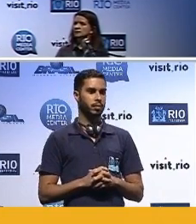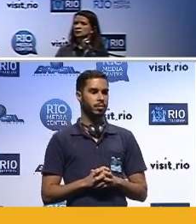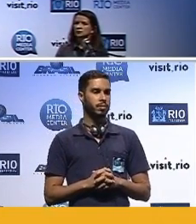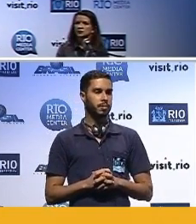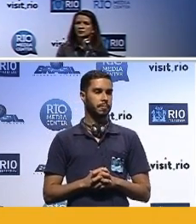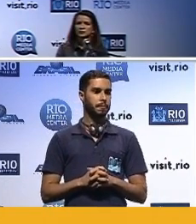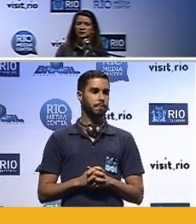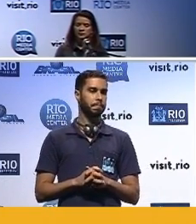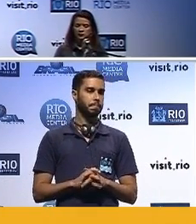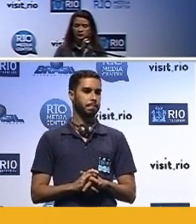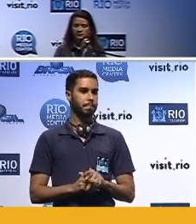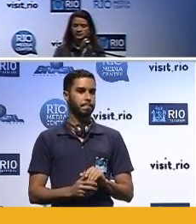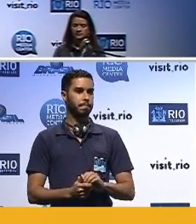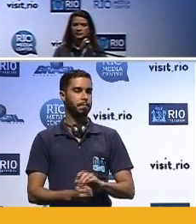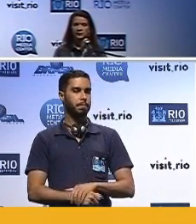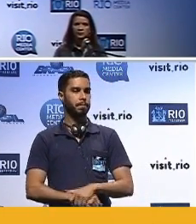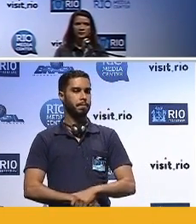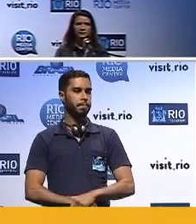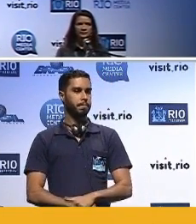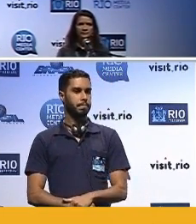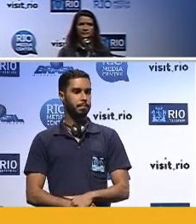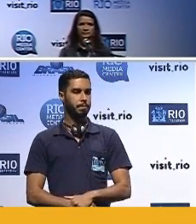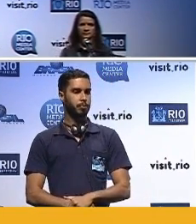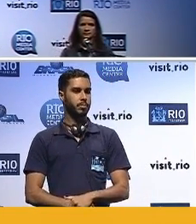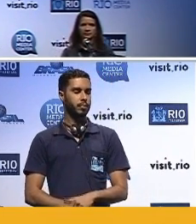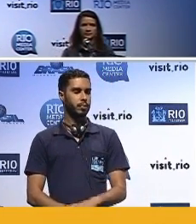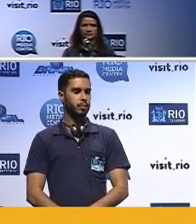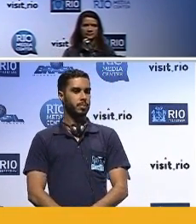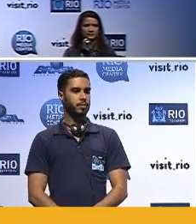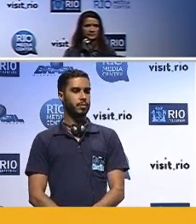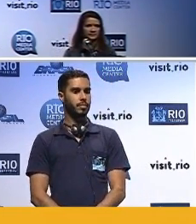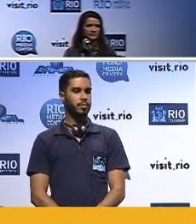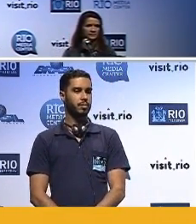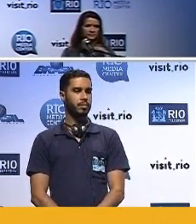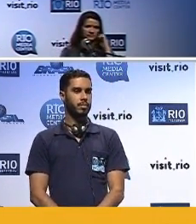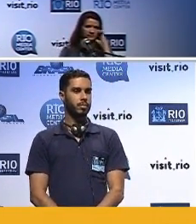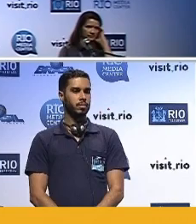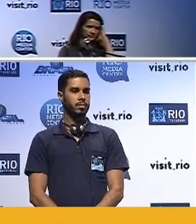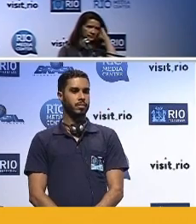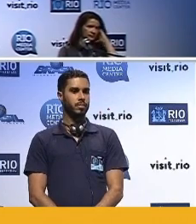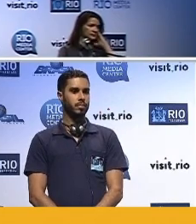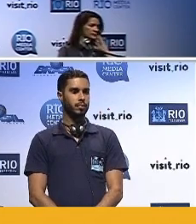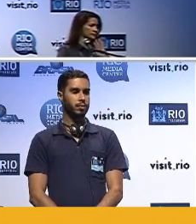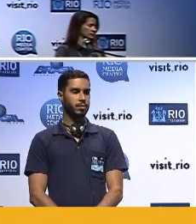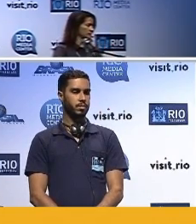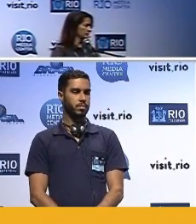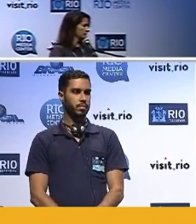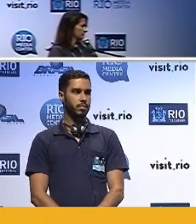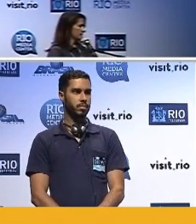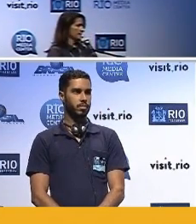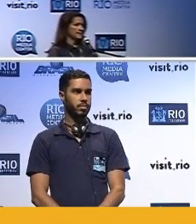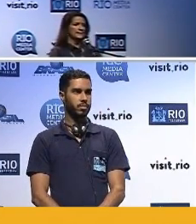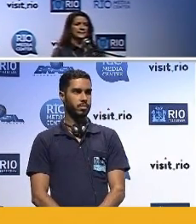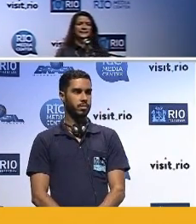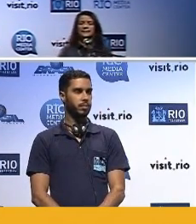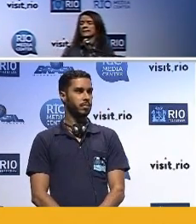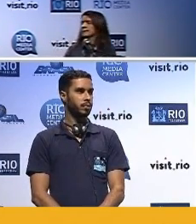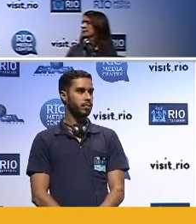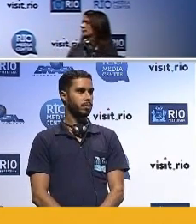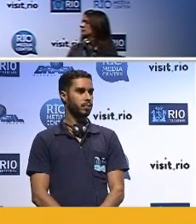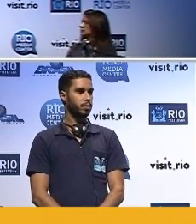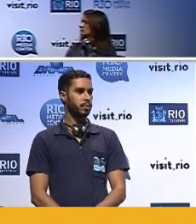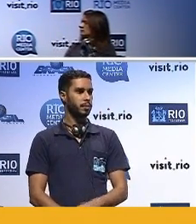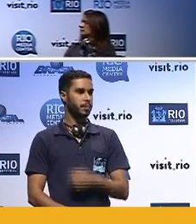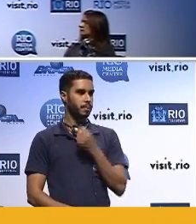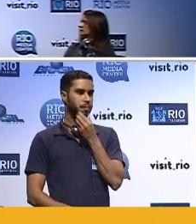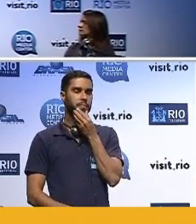São imagens direto do Rio de Janeiro, no Rio Media Center, onde estão sendo